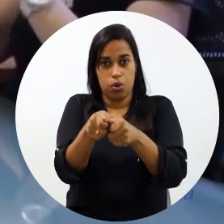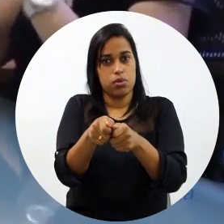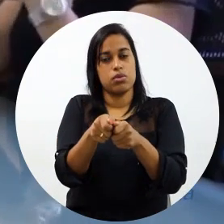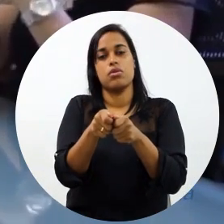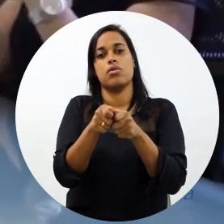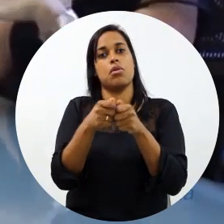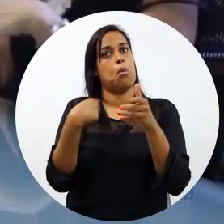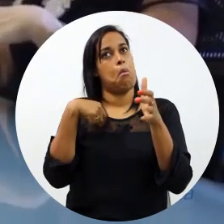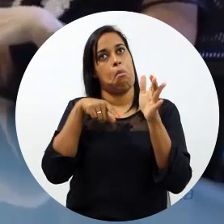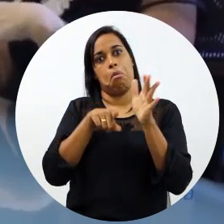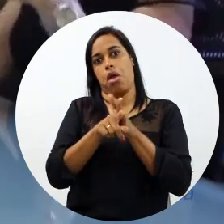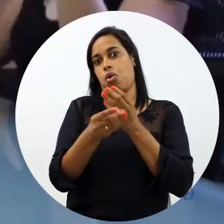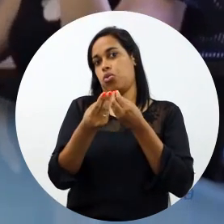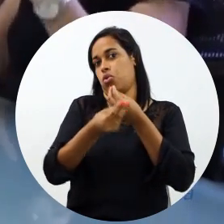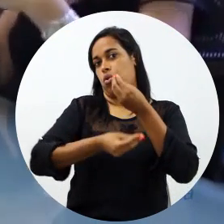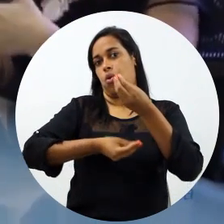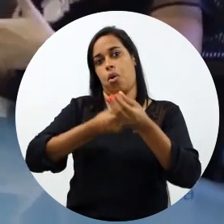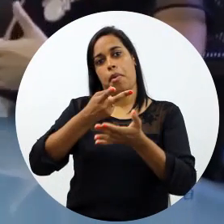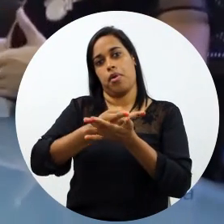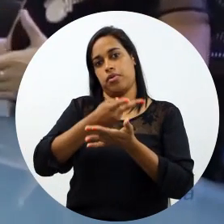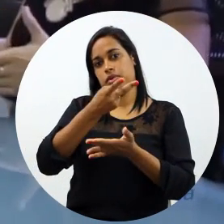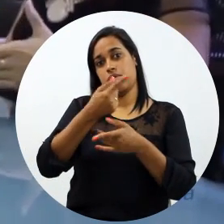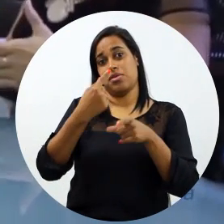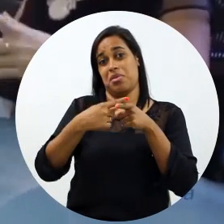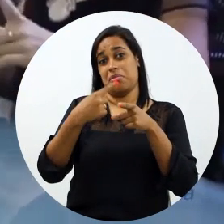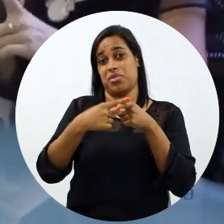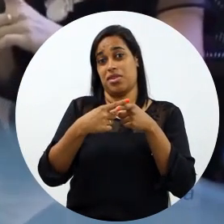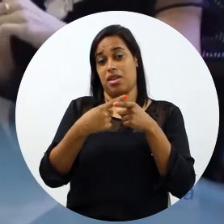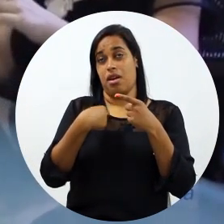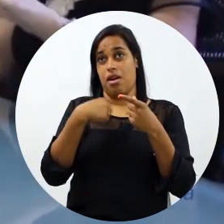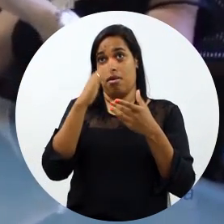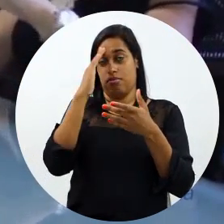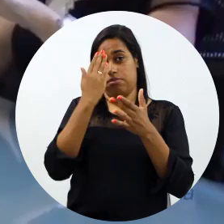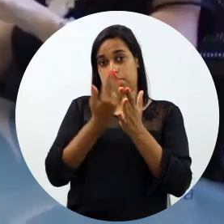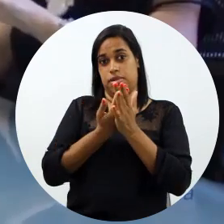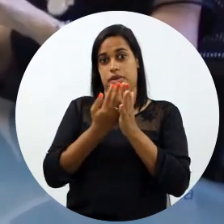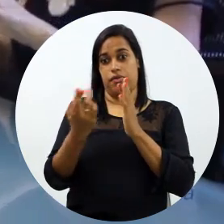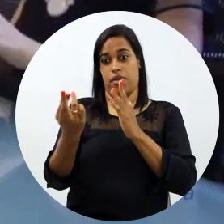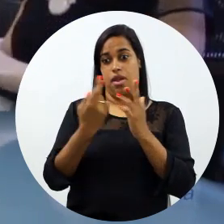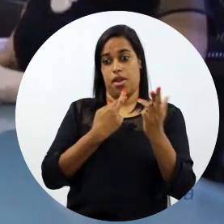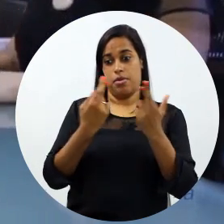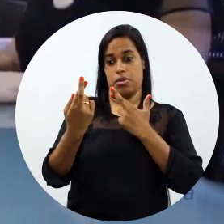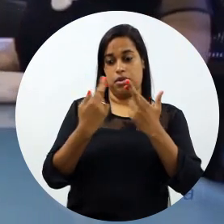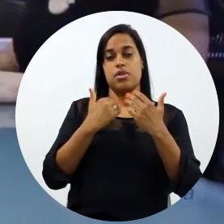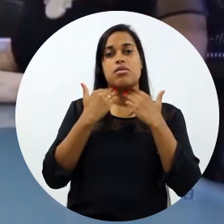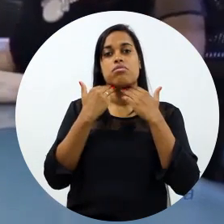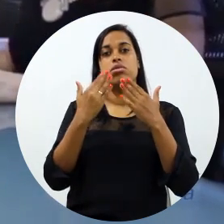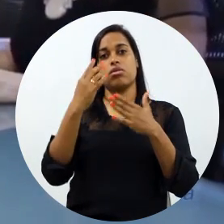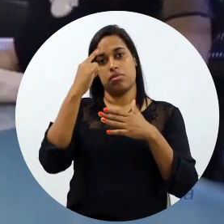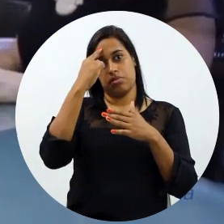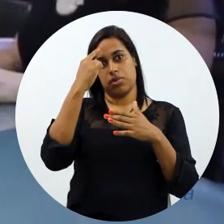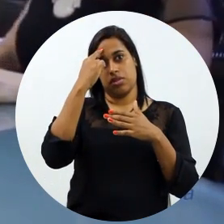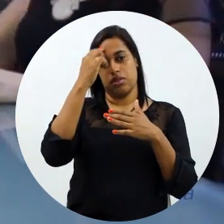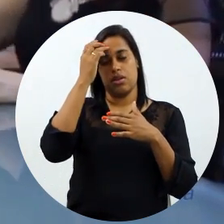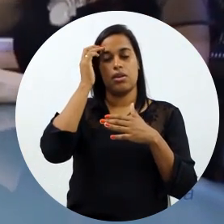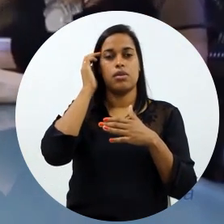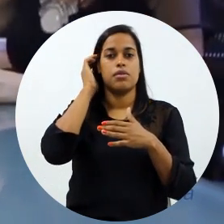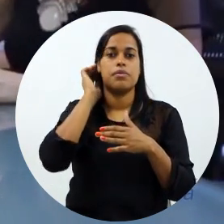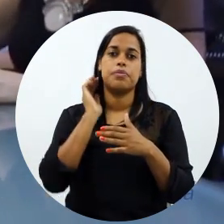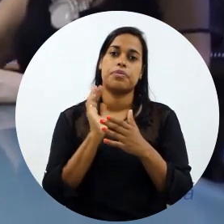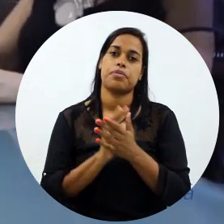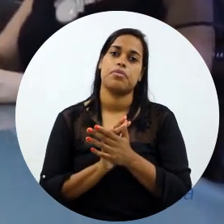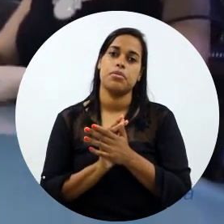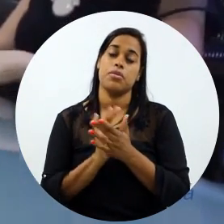Eu não me pergunto como é que a gente acontece, porque o condicionamento é tamanho. Você responde sem pensar. Né? Responde sem